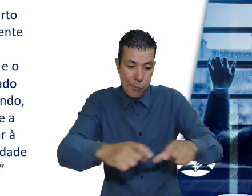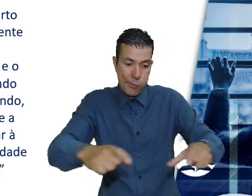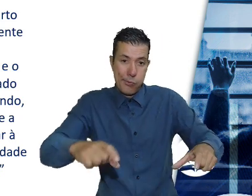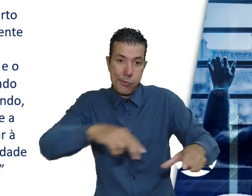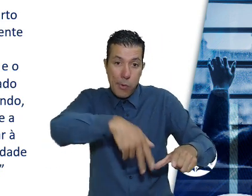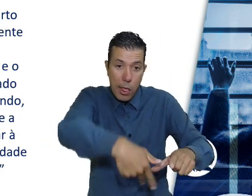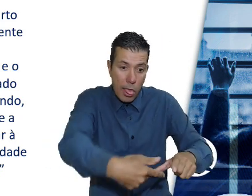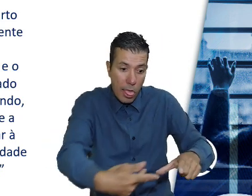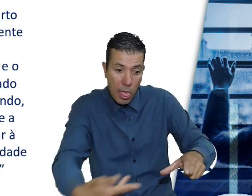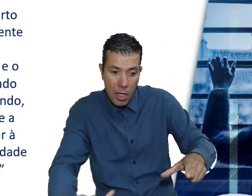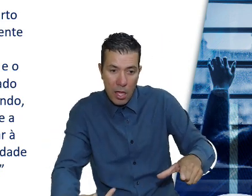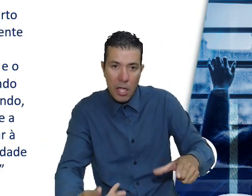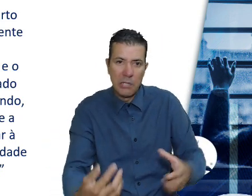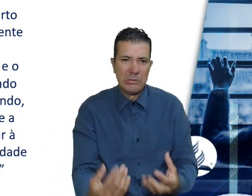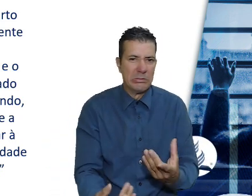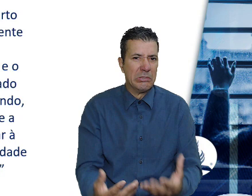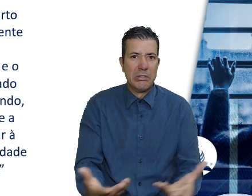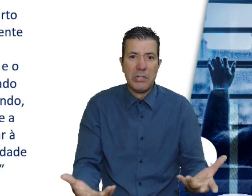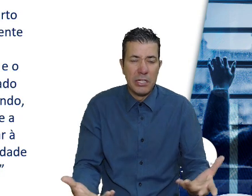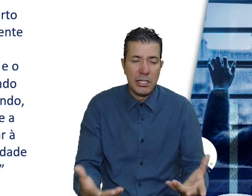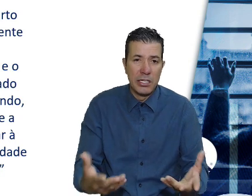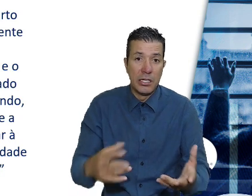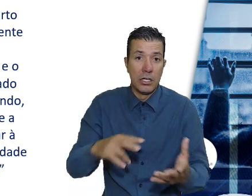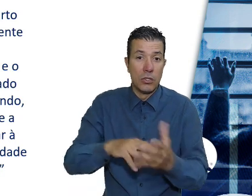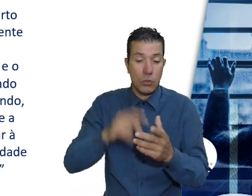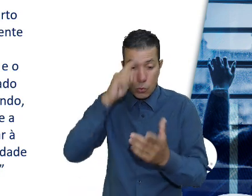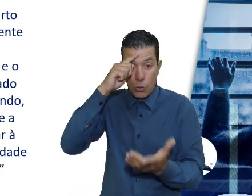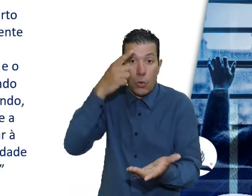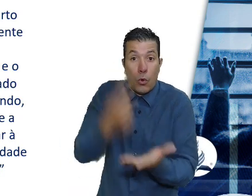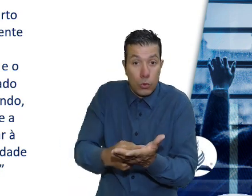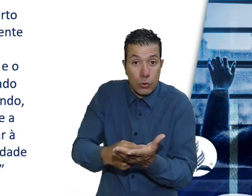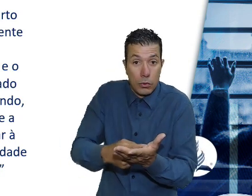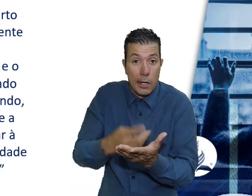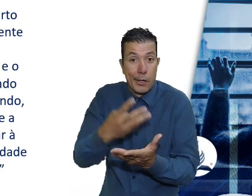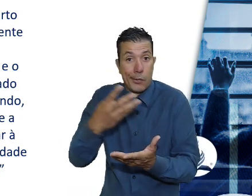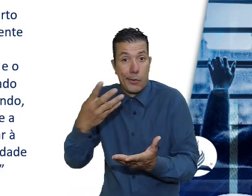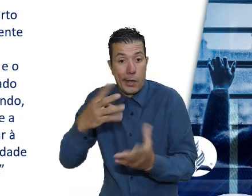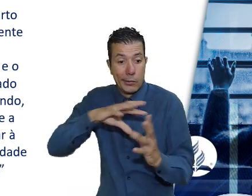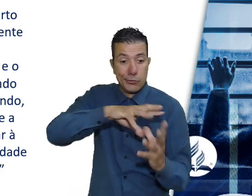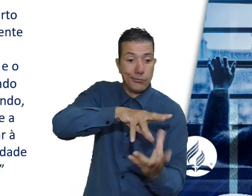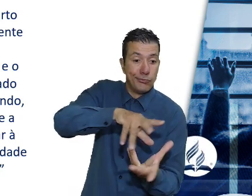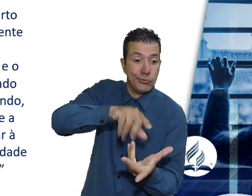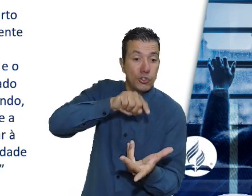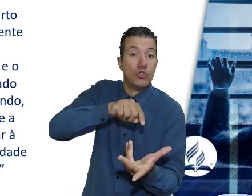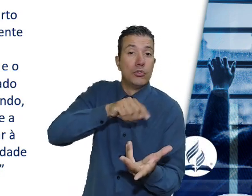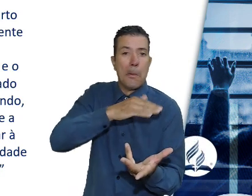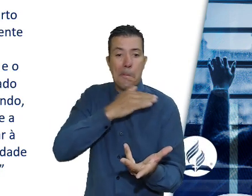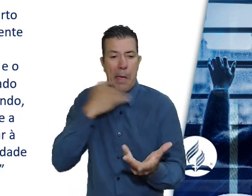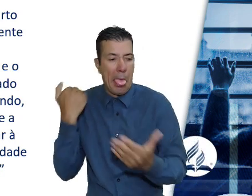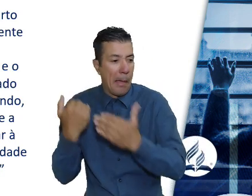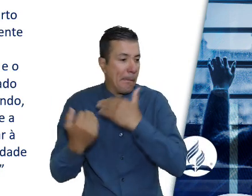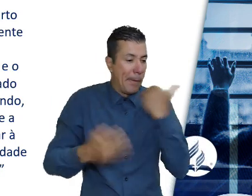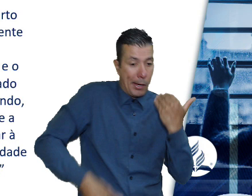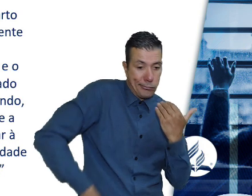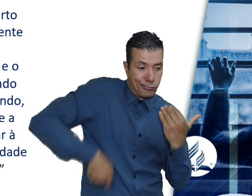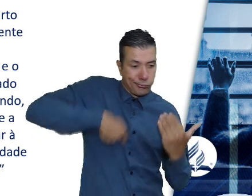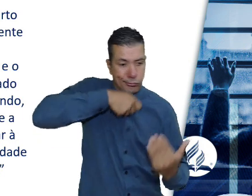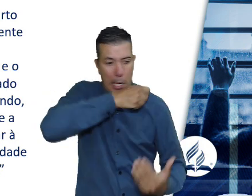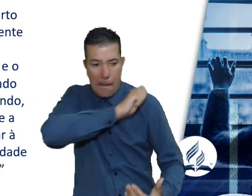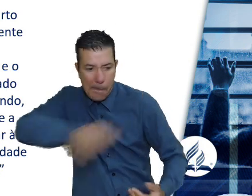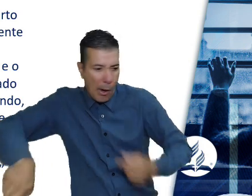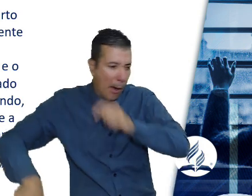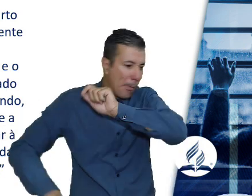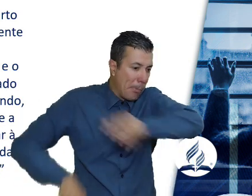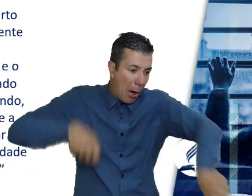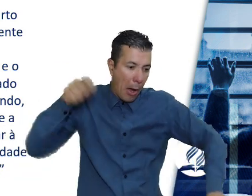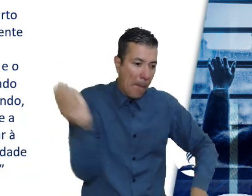foi-lhe dada autoridade sobre a quarta parte da terra para matar a espada, pela fome,